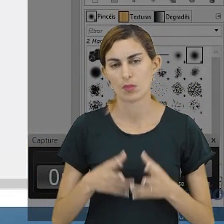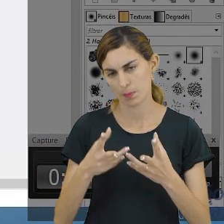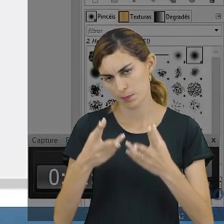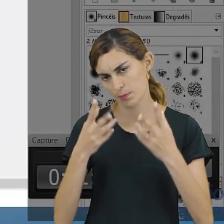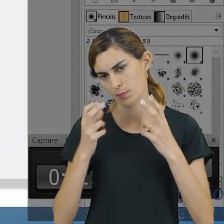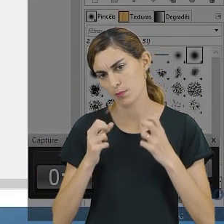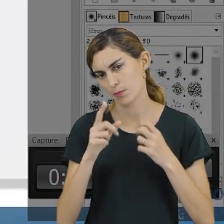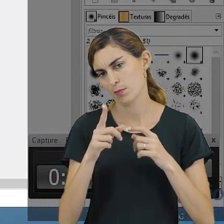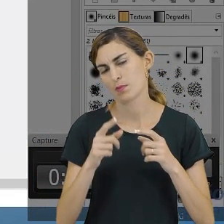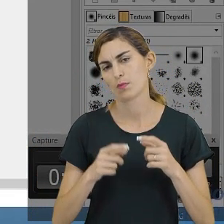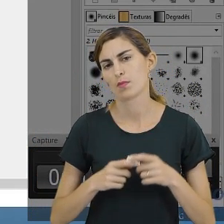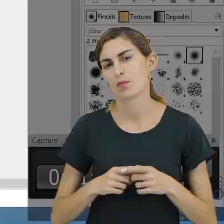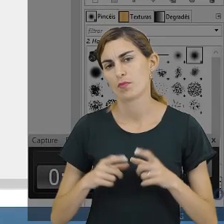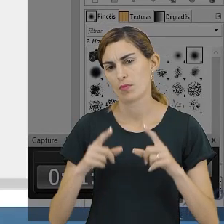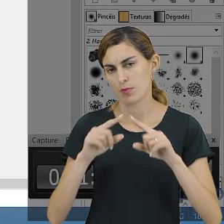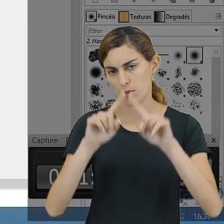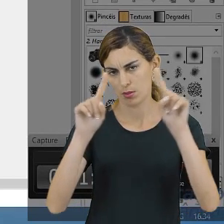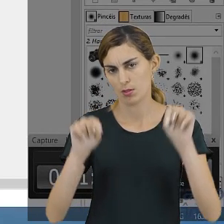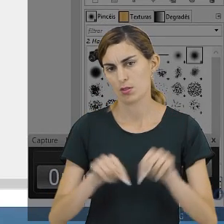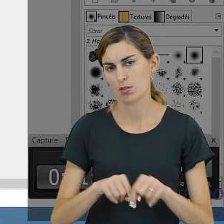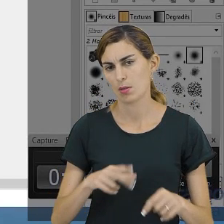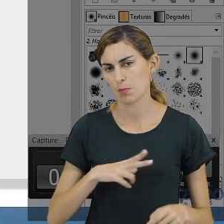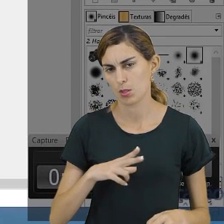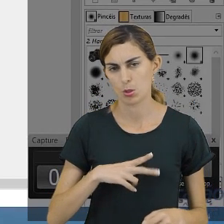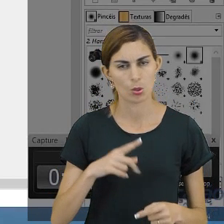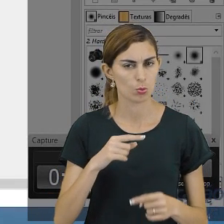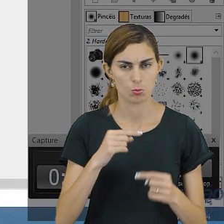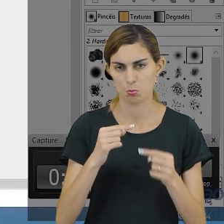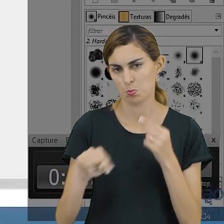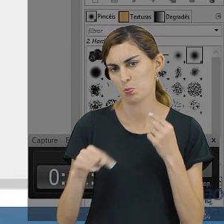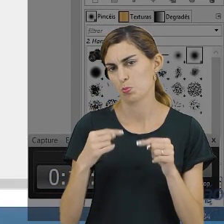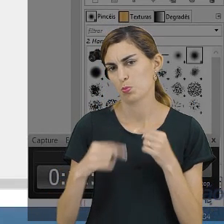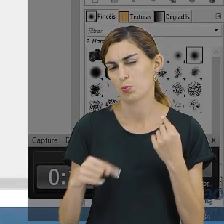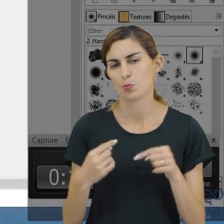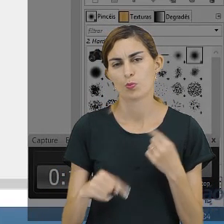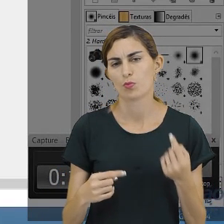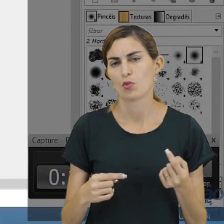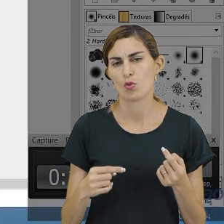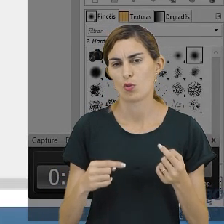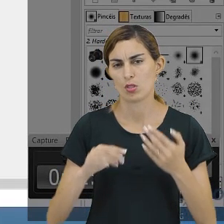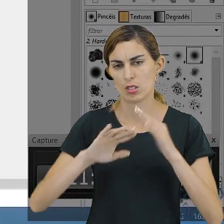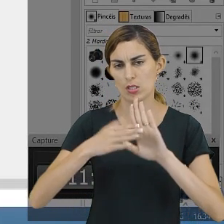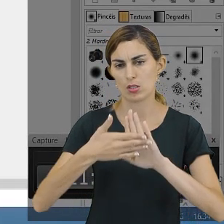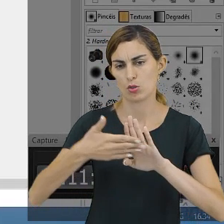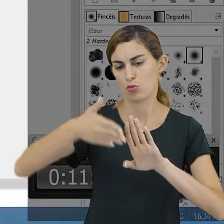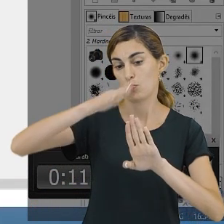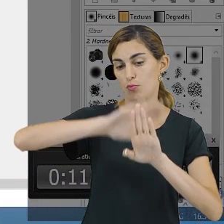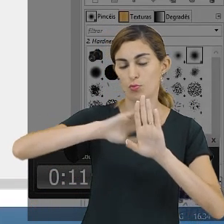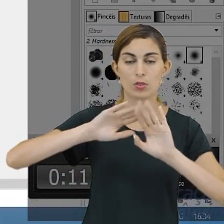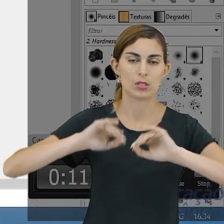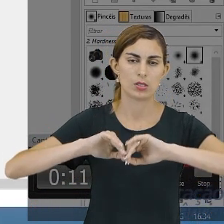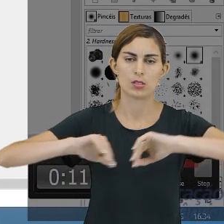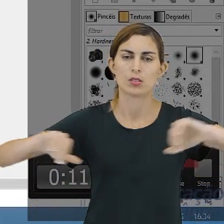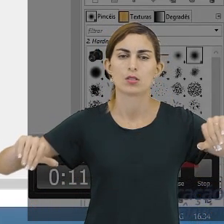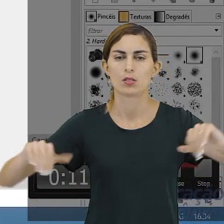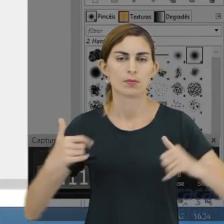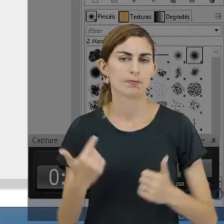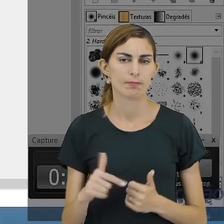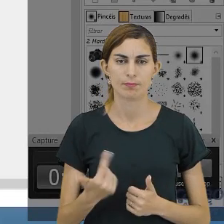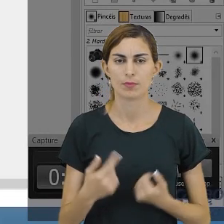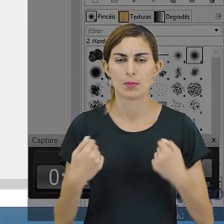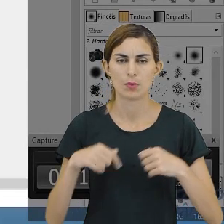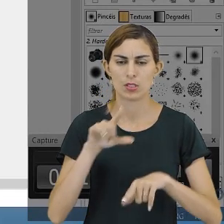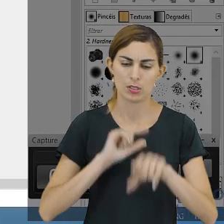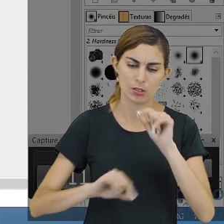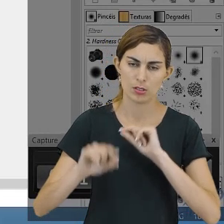Você vai perceber que essa imagem aqui, ou pelo menos essa imagem em particular, ela não está com o fundo separado. Então nós teríamos que